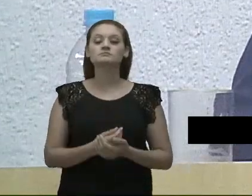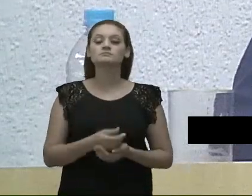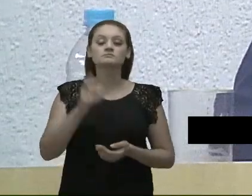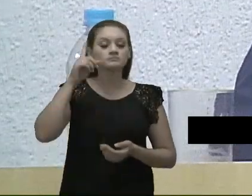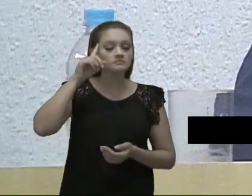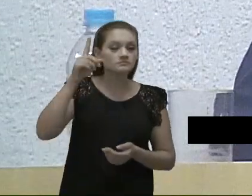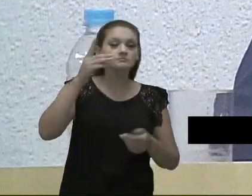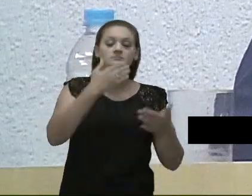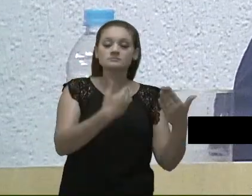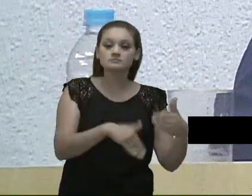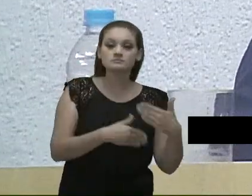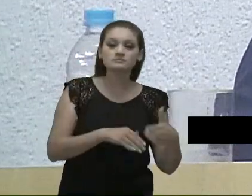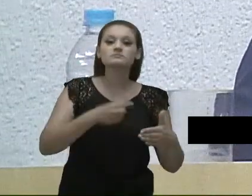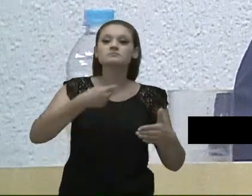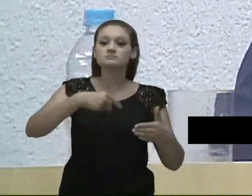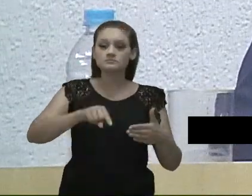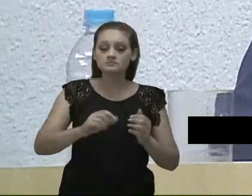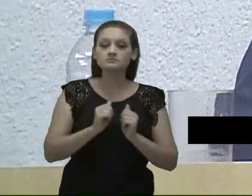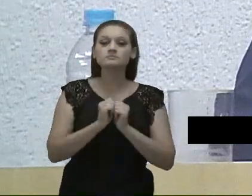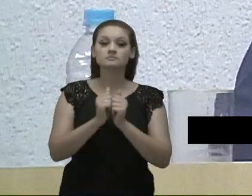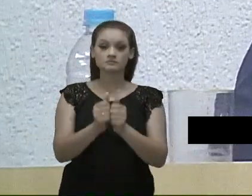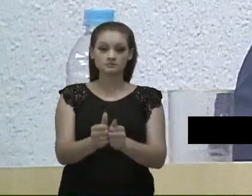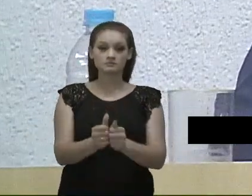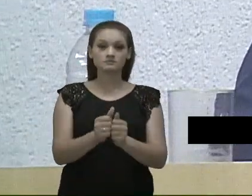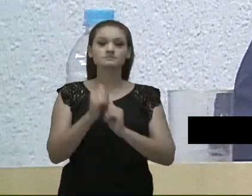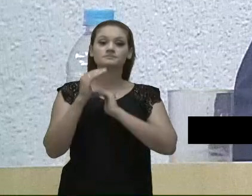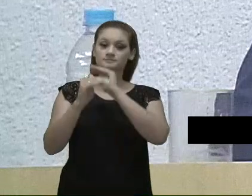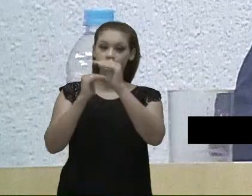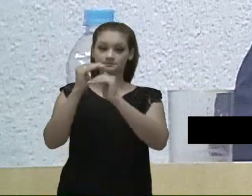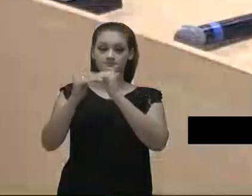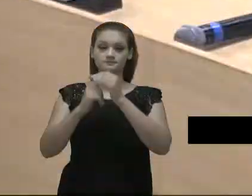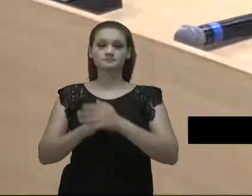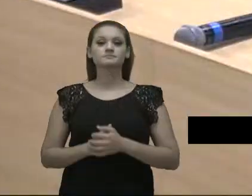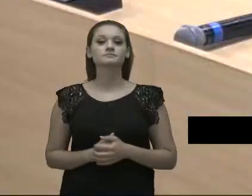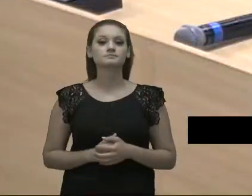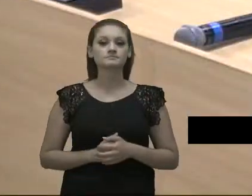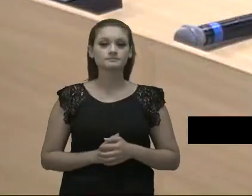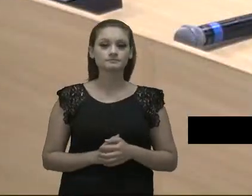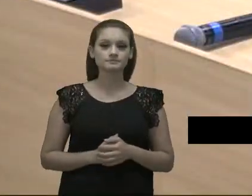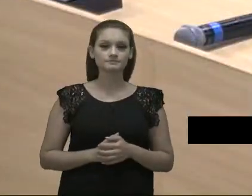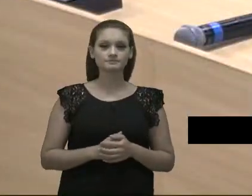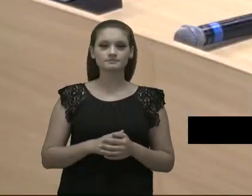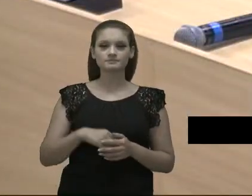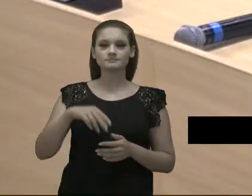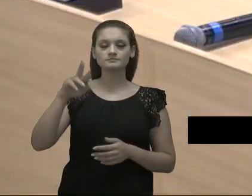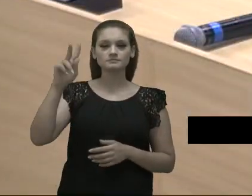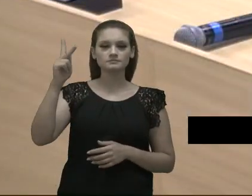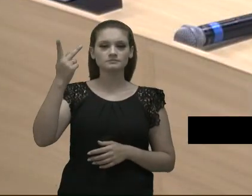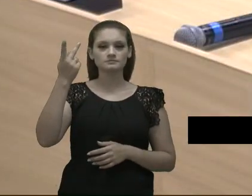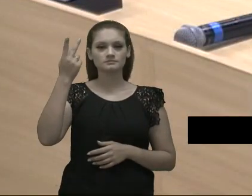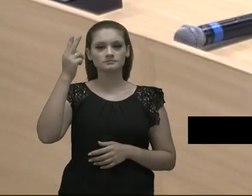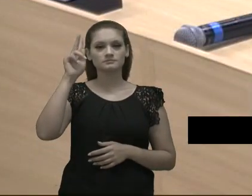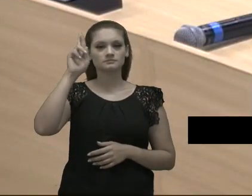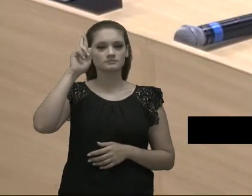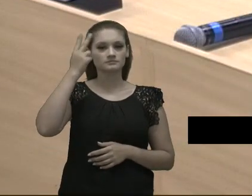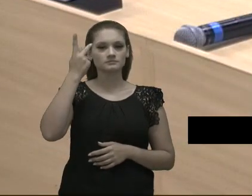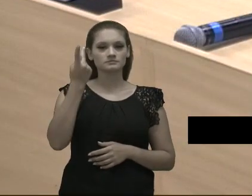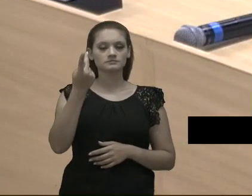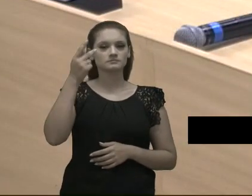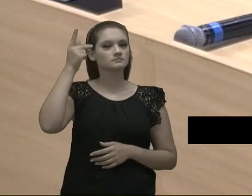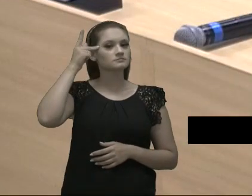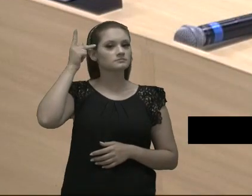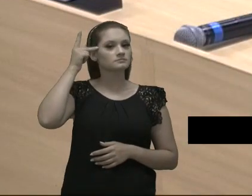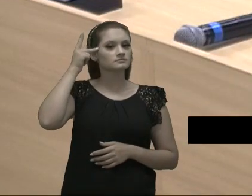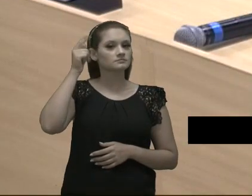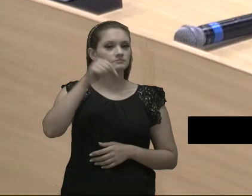foram as pessoas que vieram, que participaram desse processo seletivo? O pessoal do RH de São Paulo e alguns colaboradores daqui. A senhora consegue